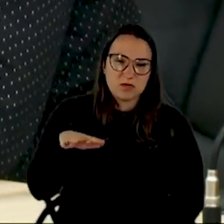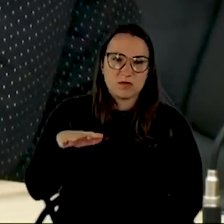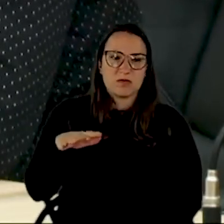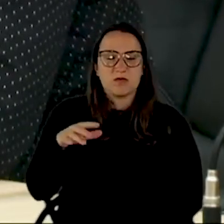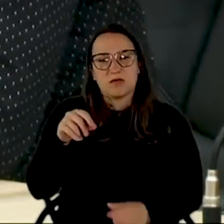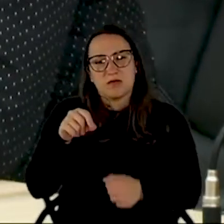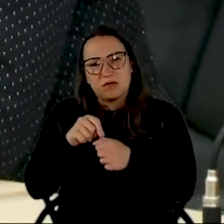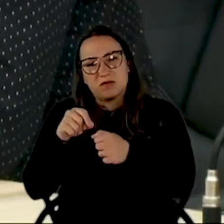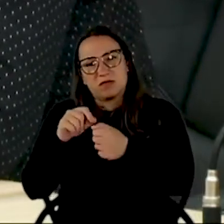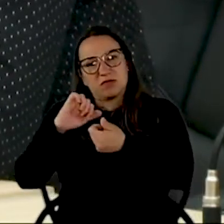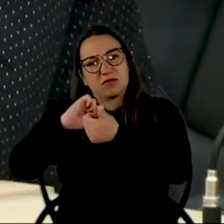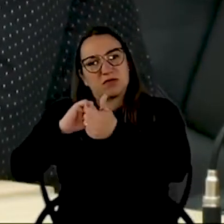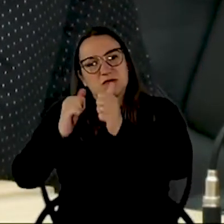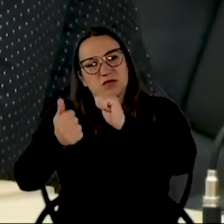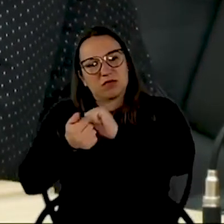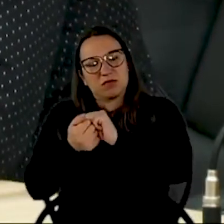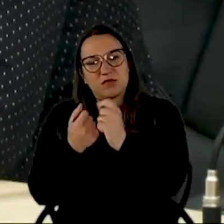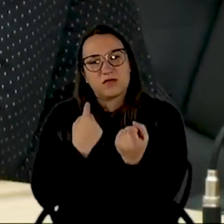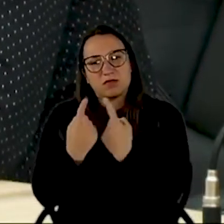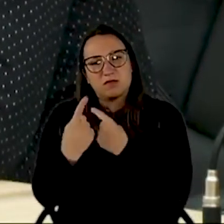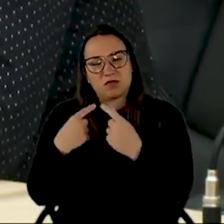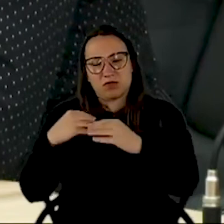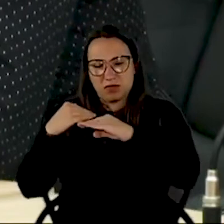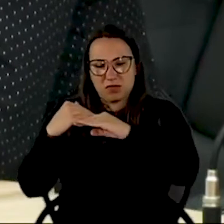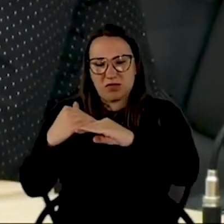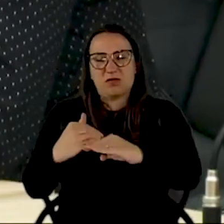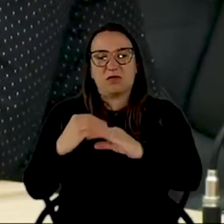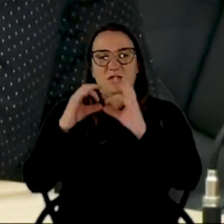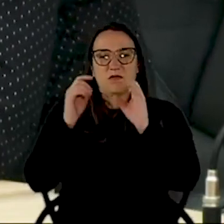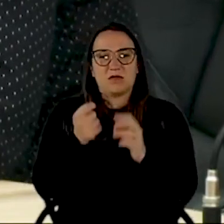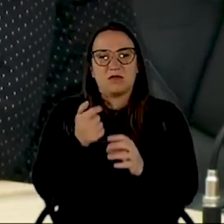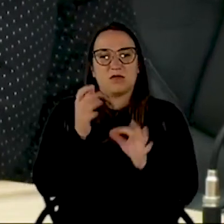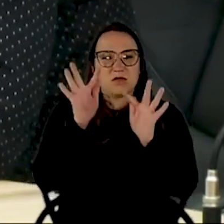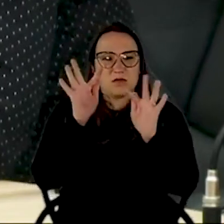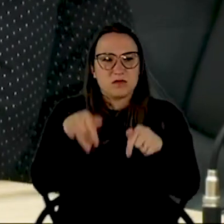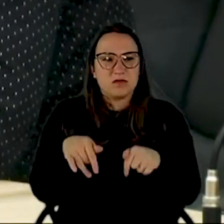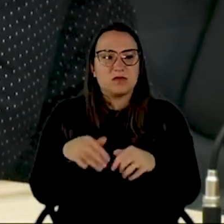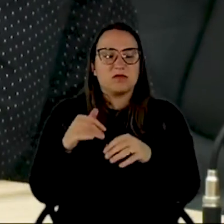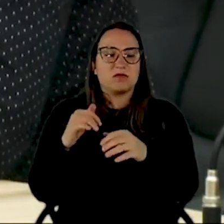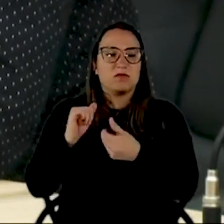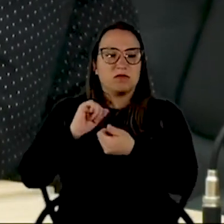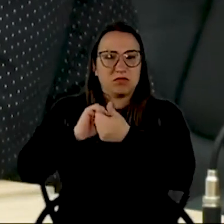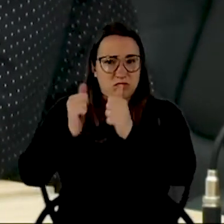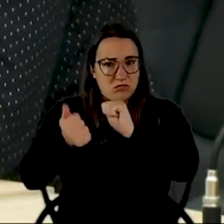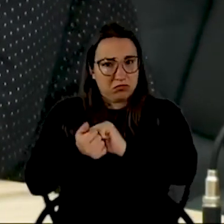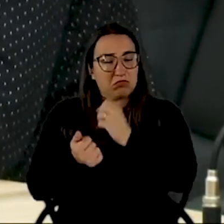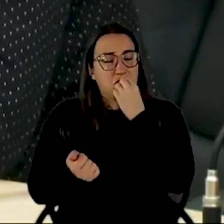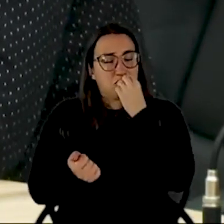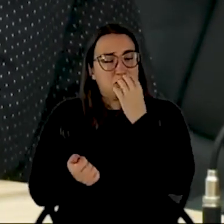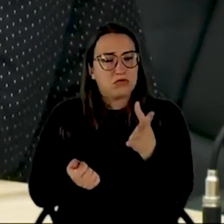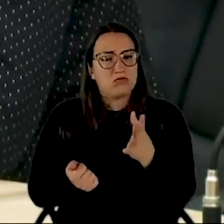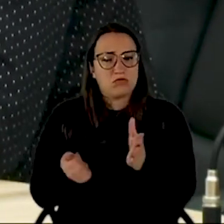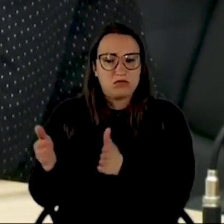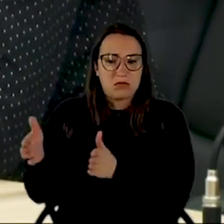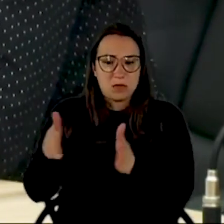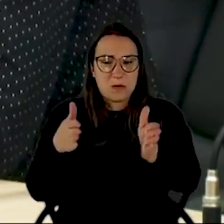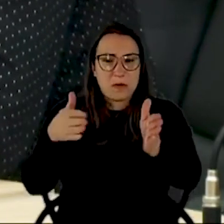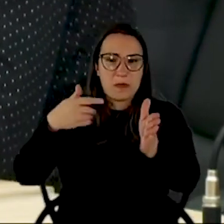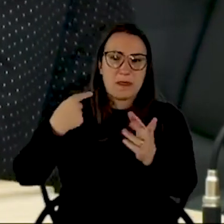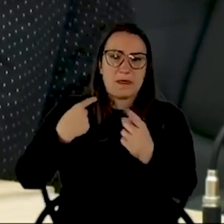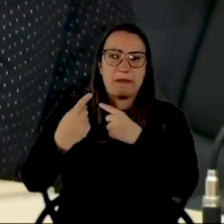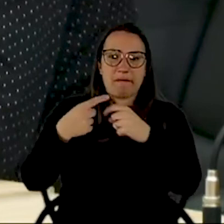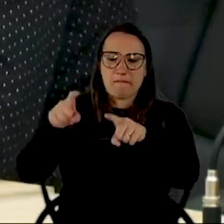a readequação de estrada, está finalizando já, e por sinal está ficando uma readequação muito boa, né? Uma estrada ali onde que os